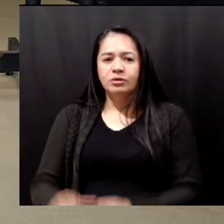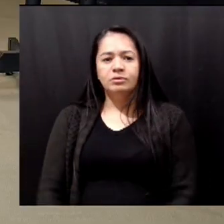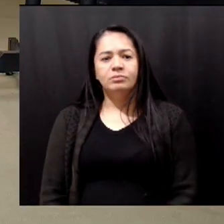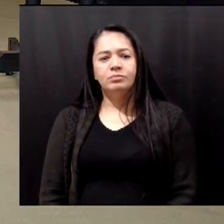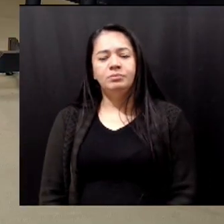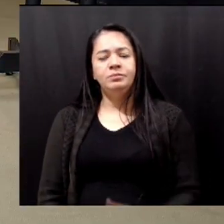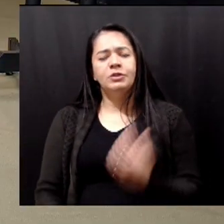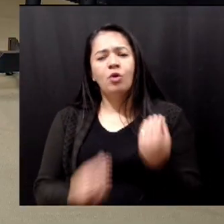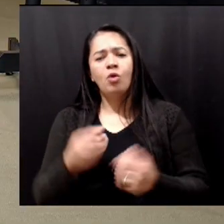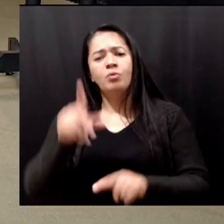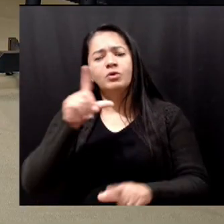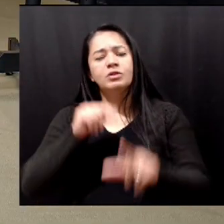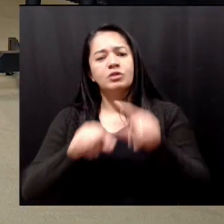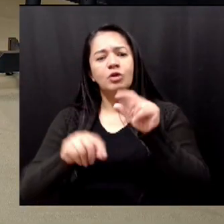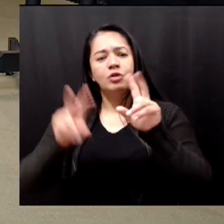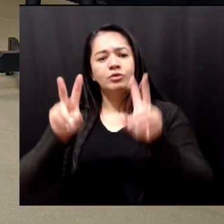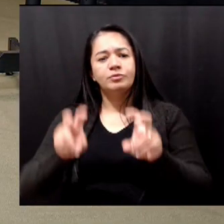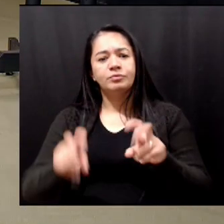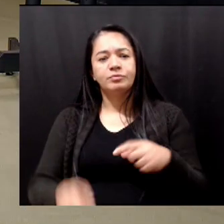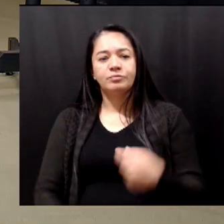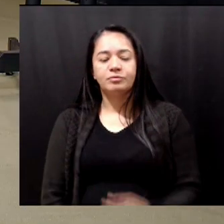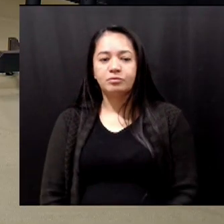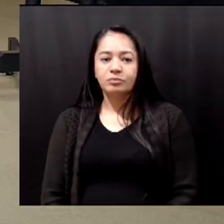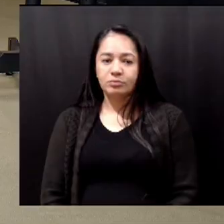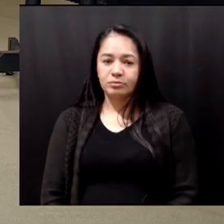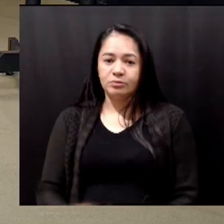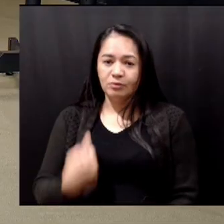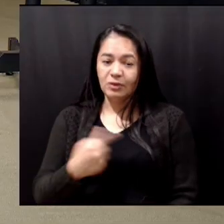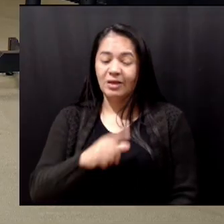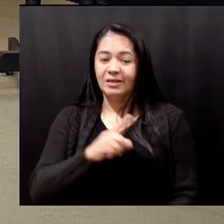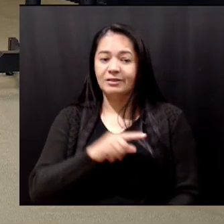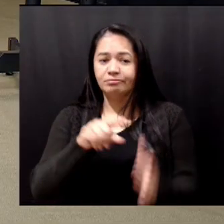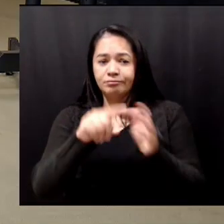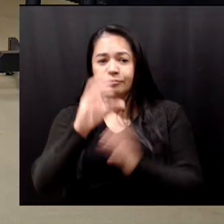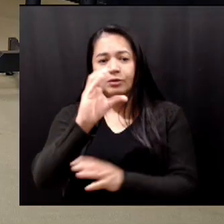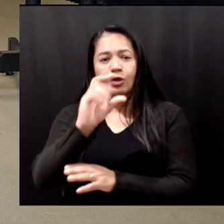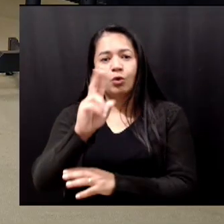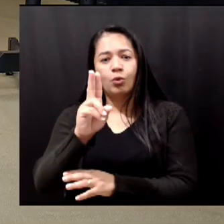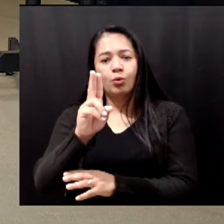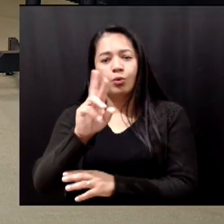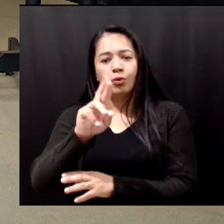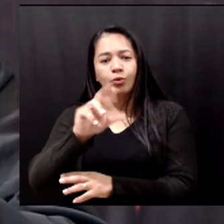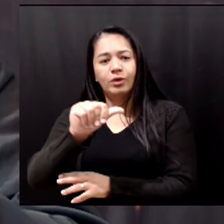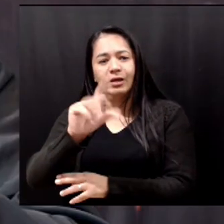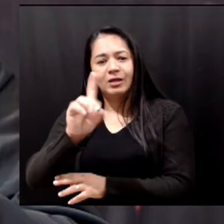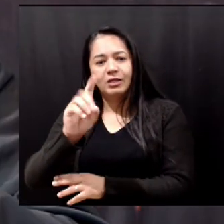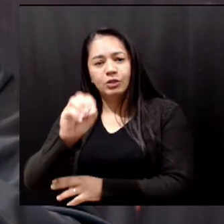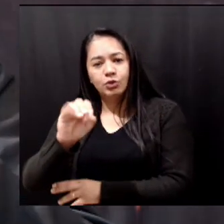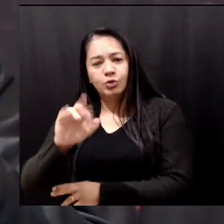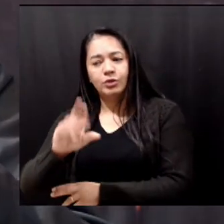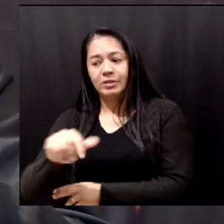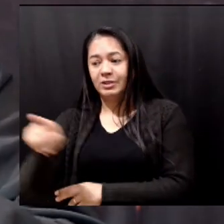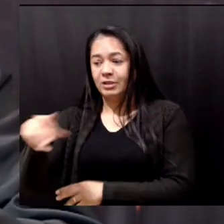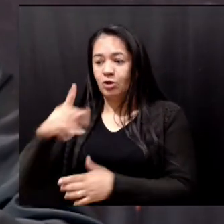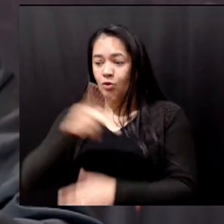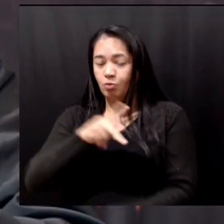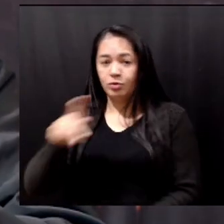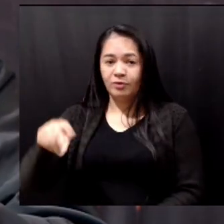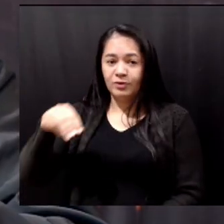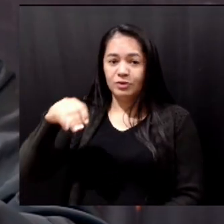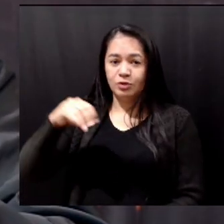nós temos uma curadoria de conteúdo, tá? Essa curadoria é liderada pelo professor Newton Frateschi, somos 4 membros,